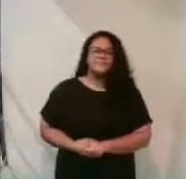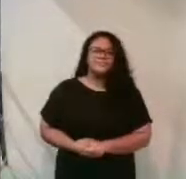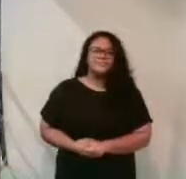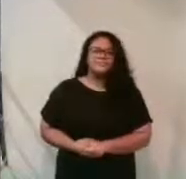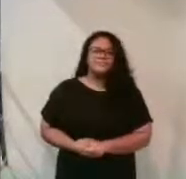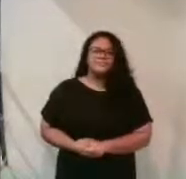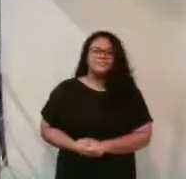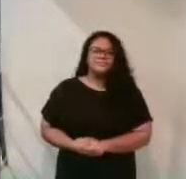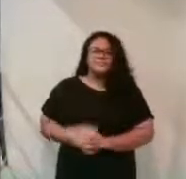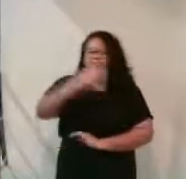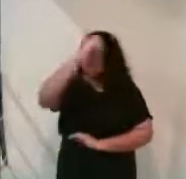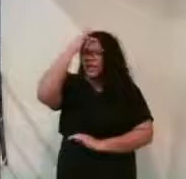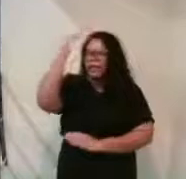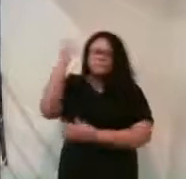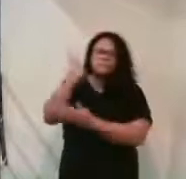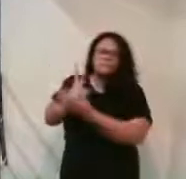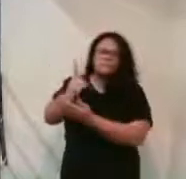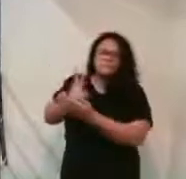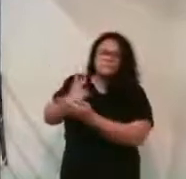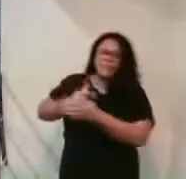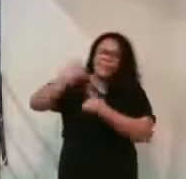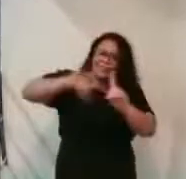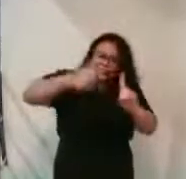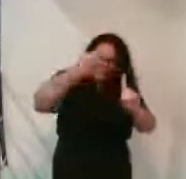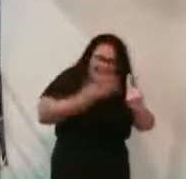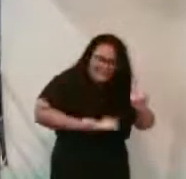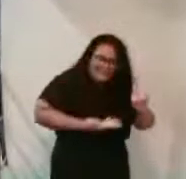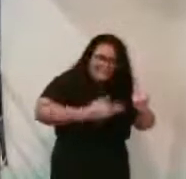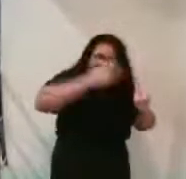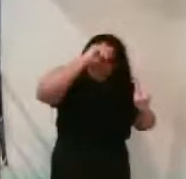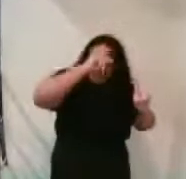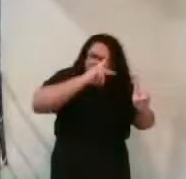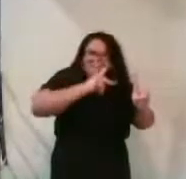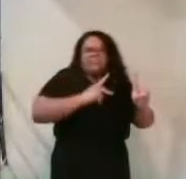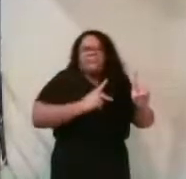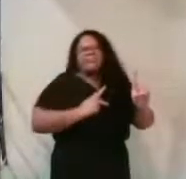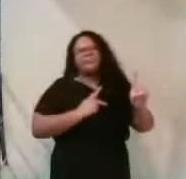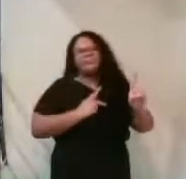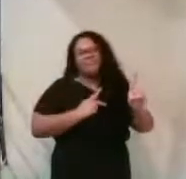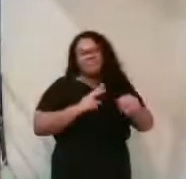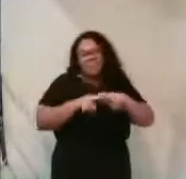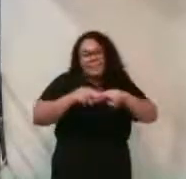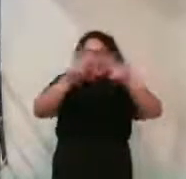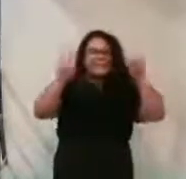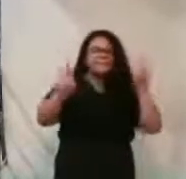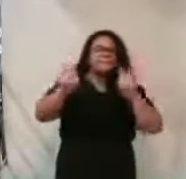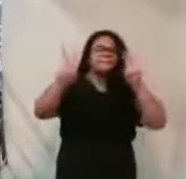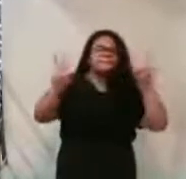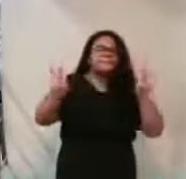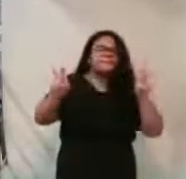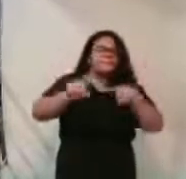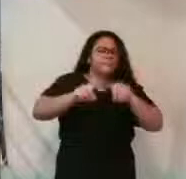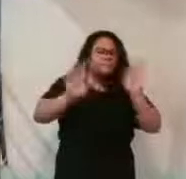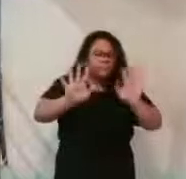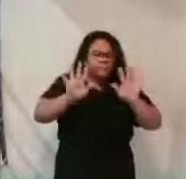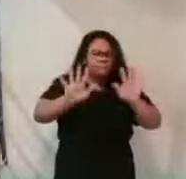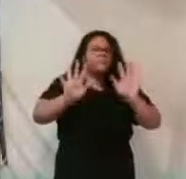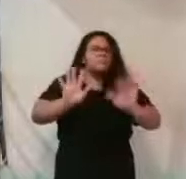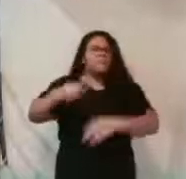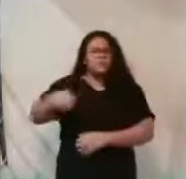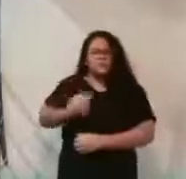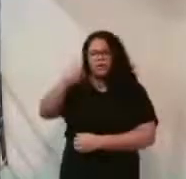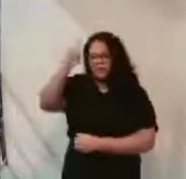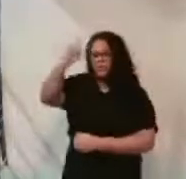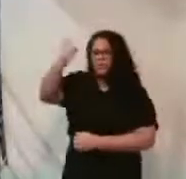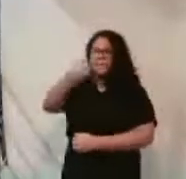mim sobre esse tema. E eu sempre digo, é muito bom ter ideias, agora tem que executar, isso aqui é